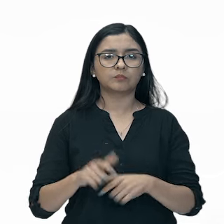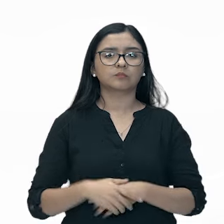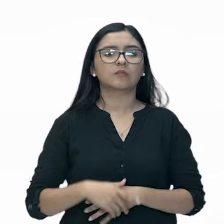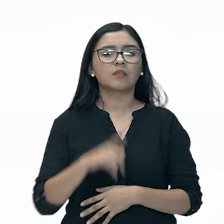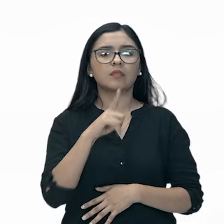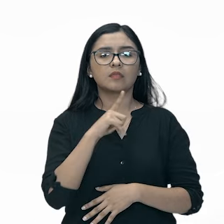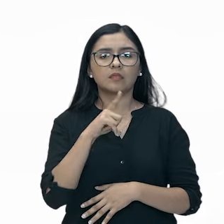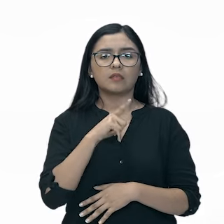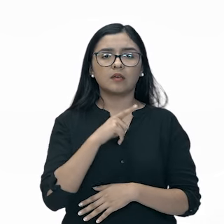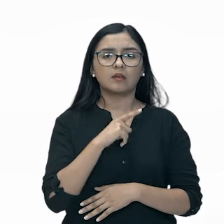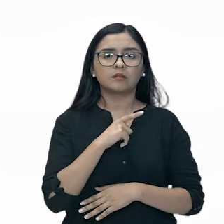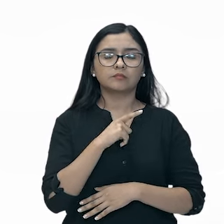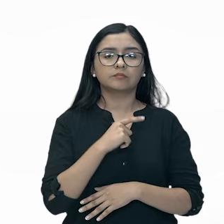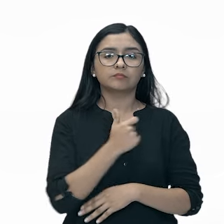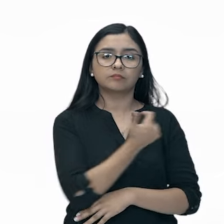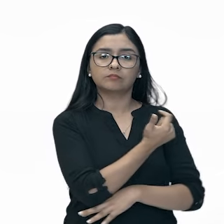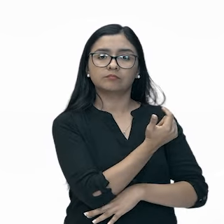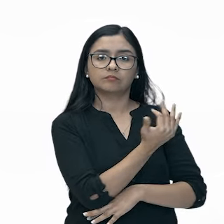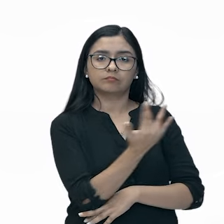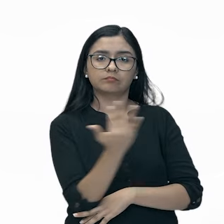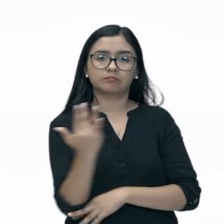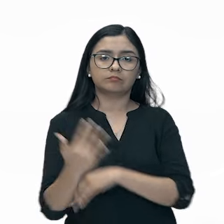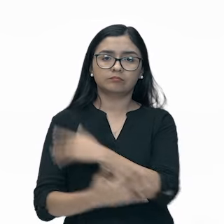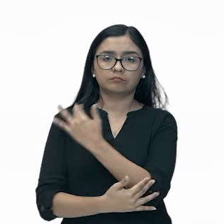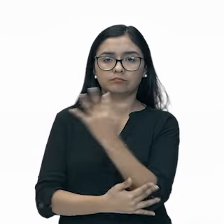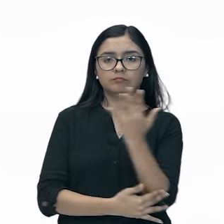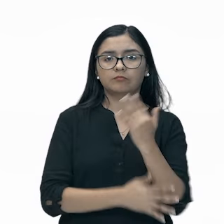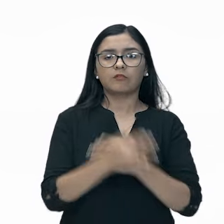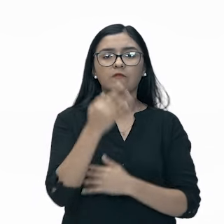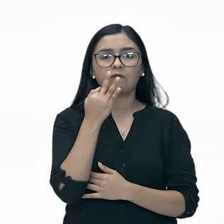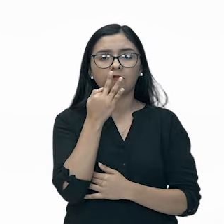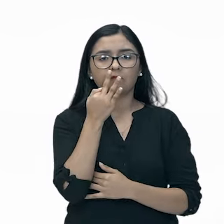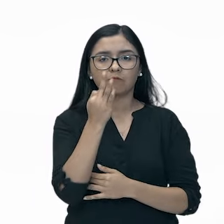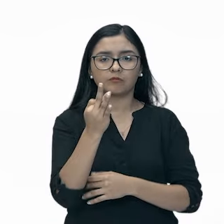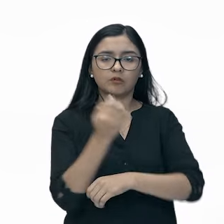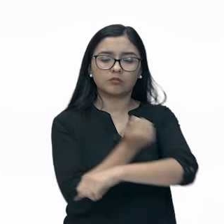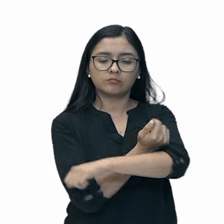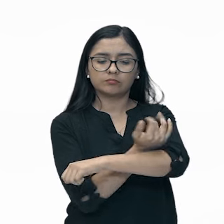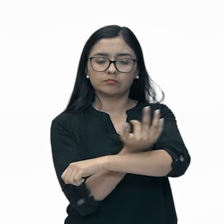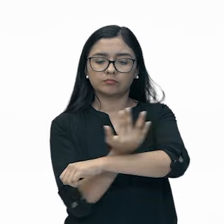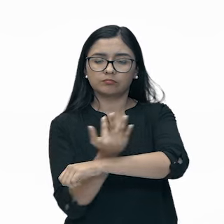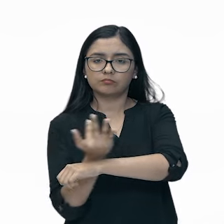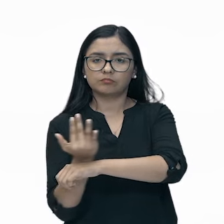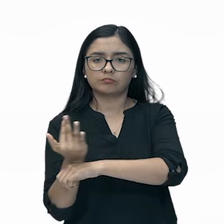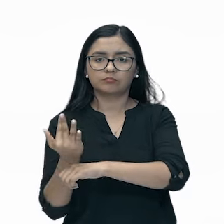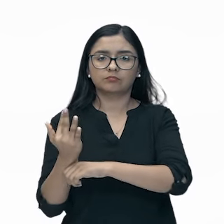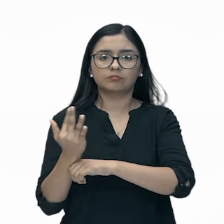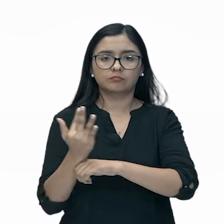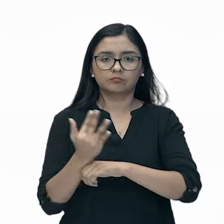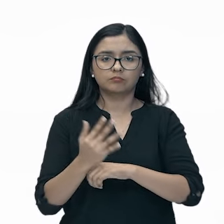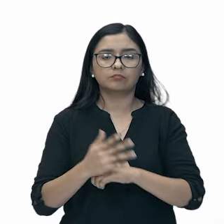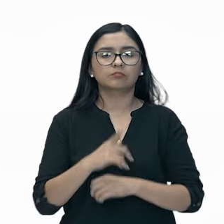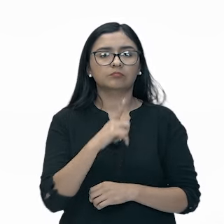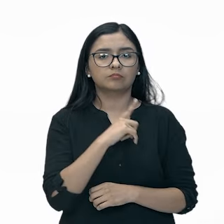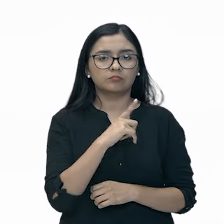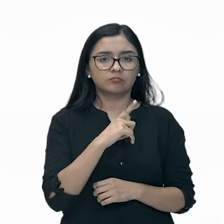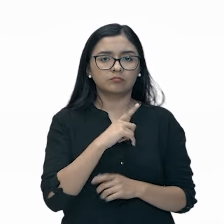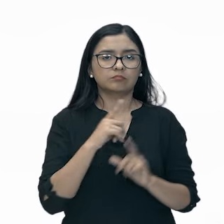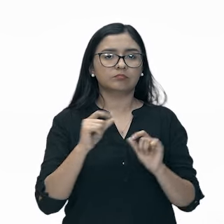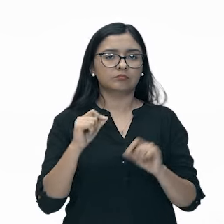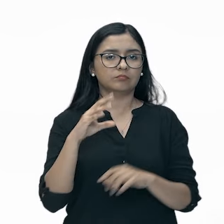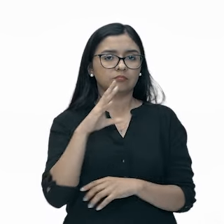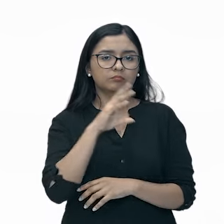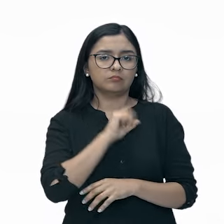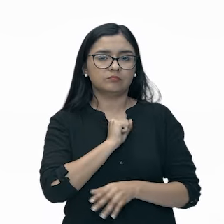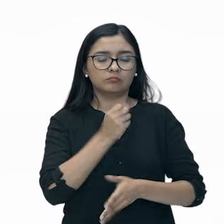lindos Campos tem mais flores nossos bosques tê mais vida nossa vida no teu seio mais amores